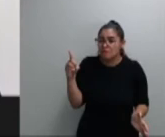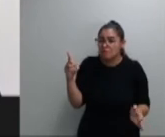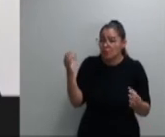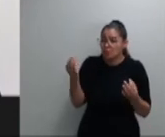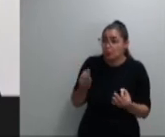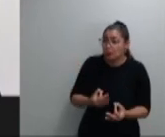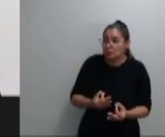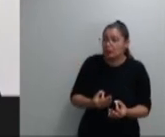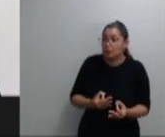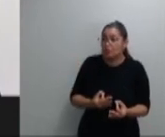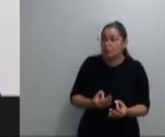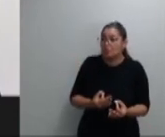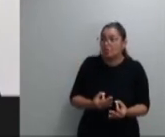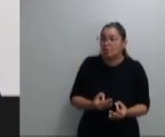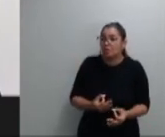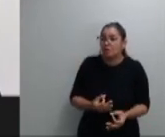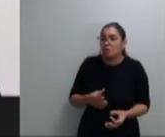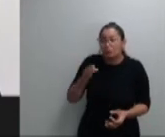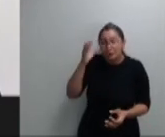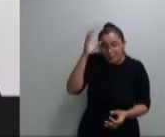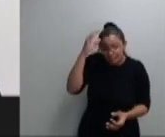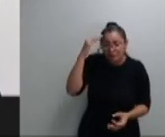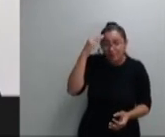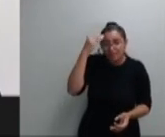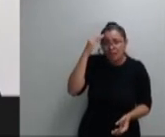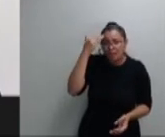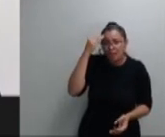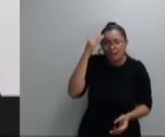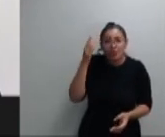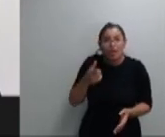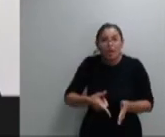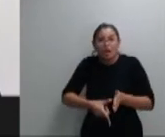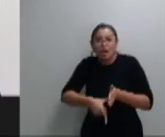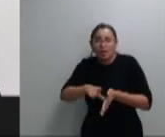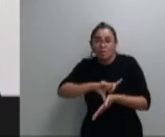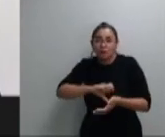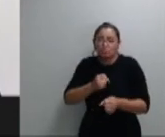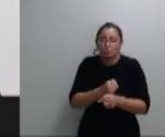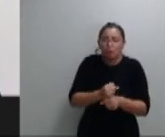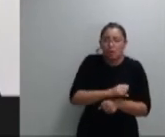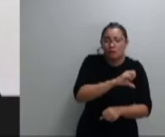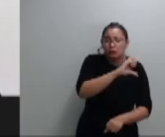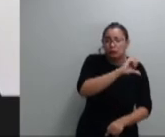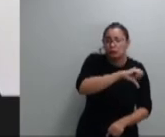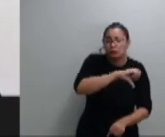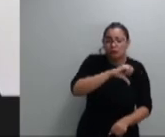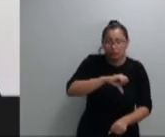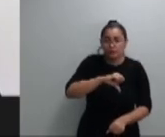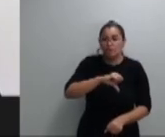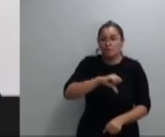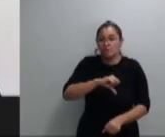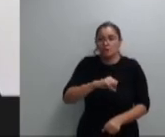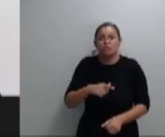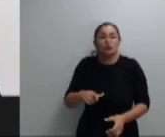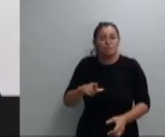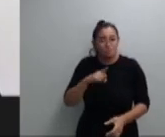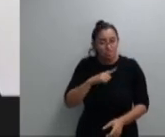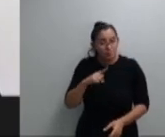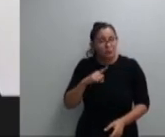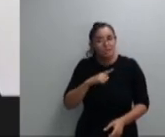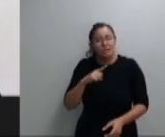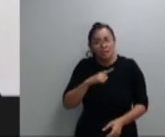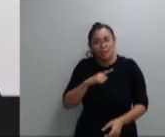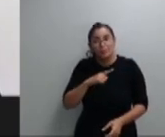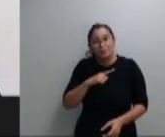lícito crer que para antes de 99 esse procedimento já estivesse deflagrado no